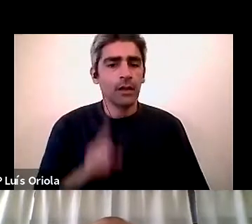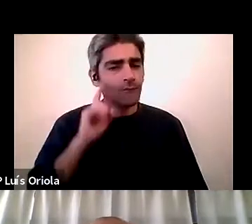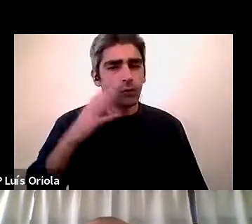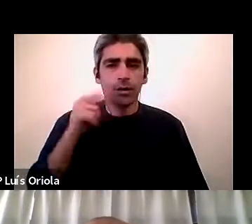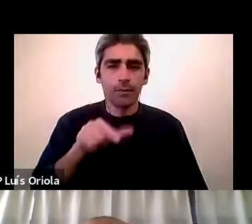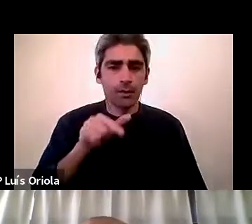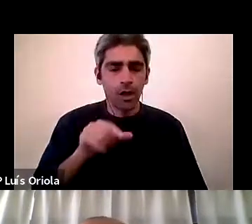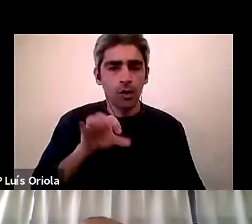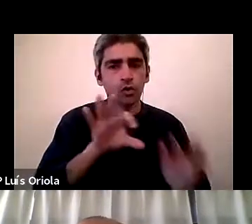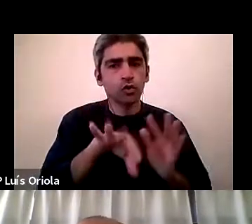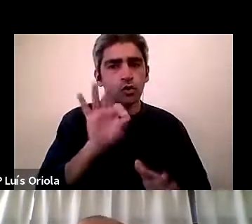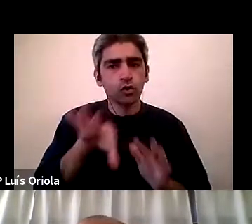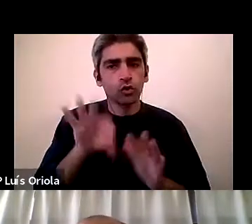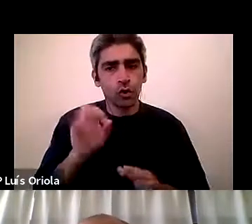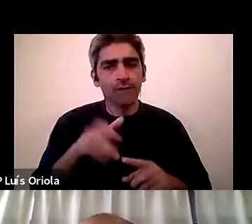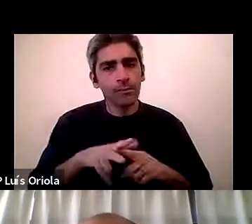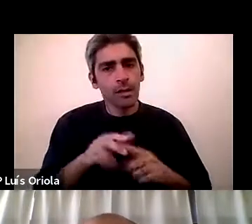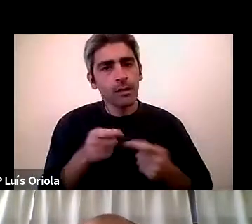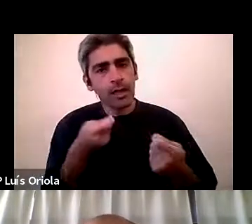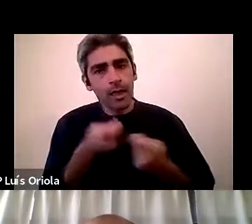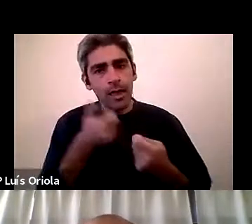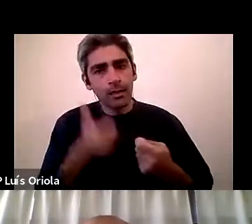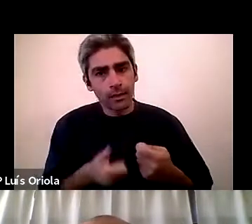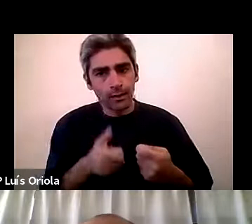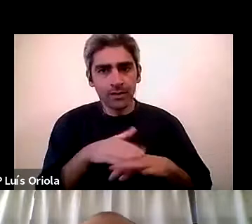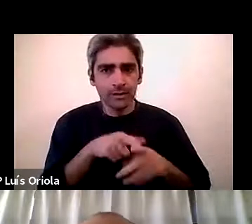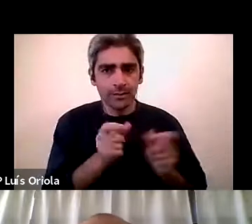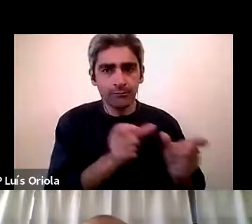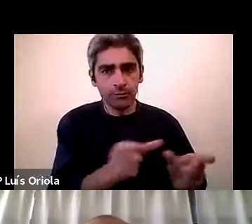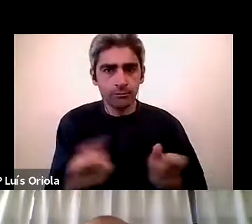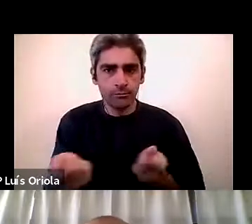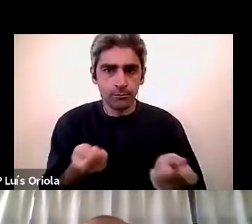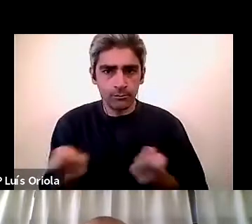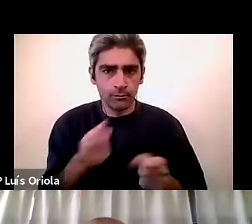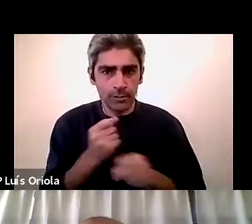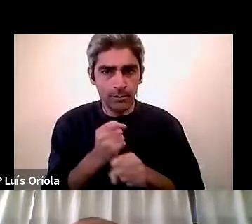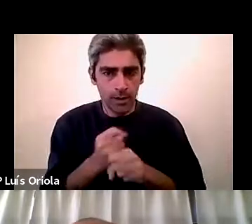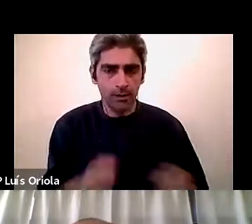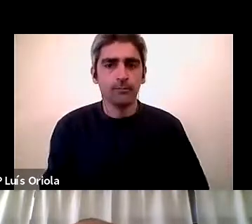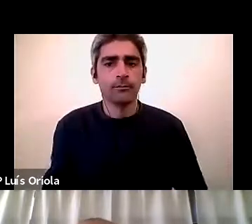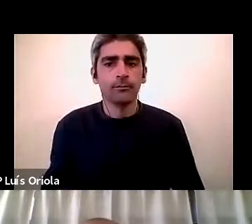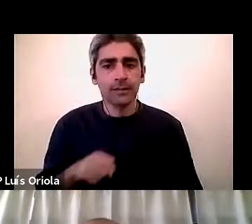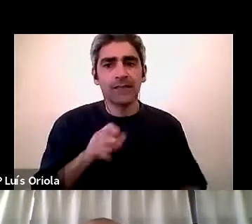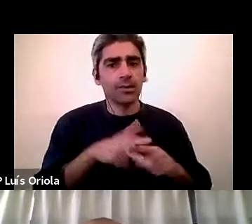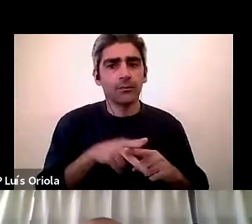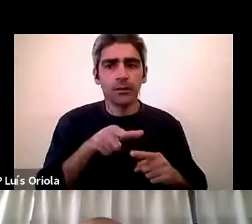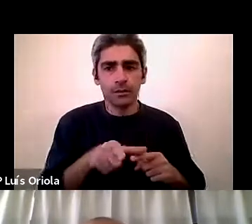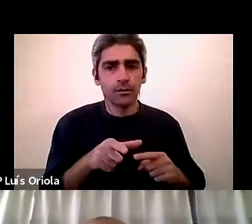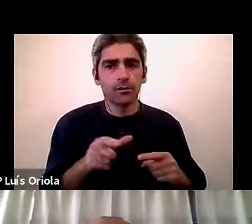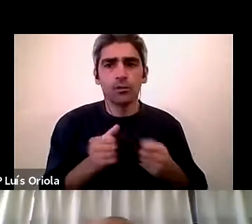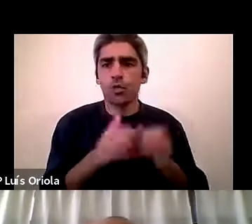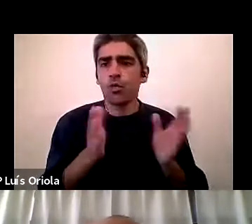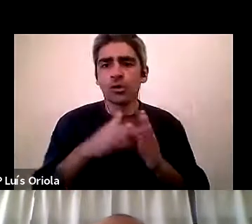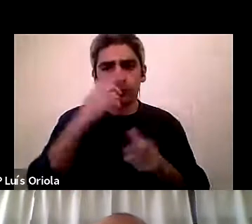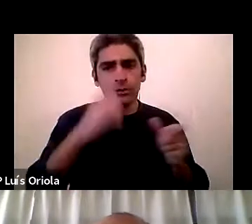a escolha de ferramentas mais indicadas para fazer esta monitorização e este tracking do trabalho. E é uma ferramenta em que toda a